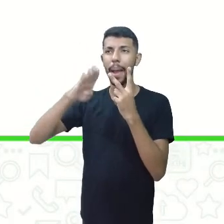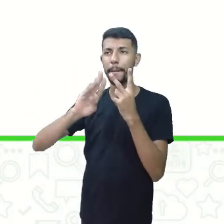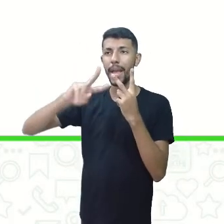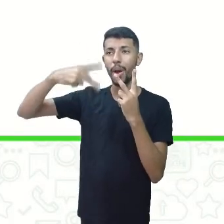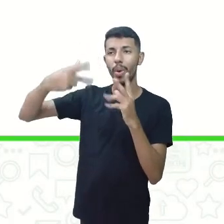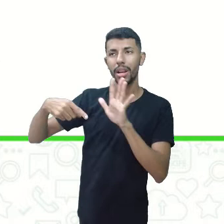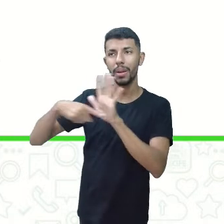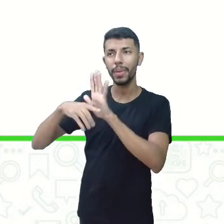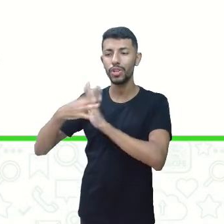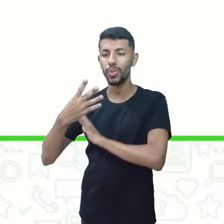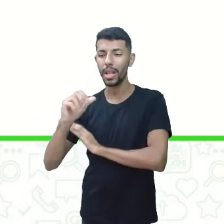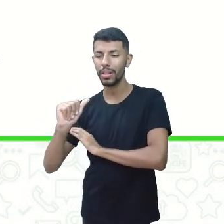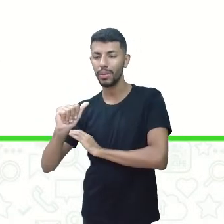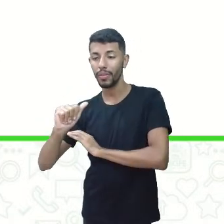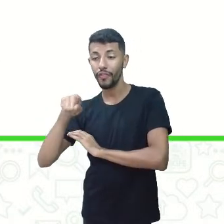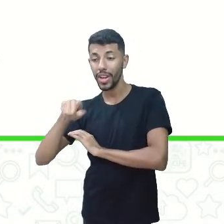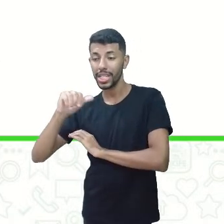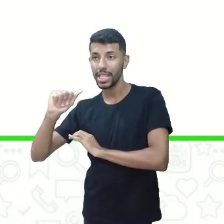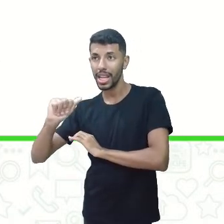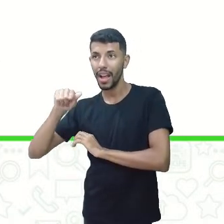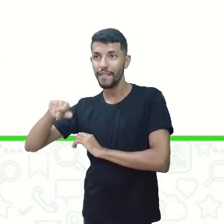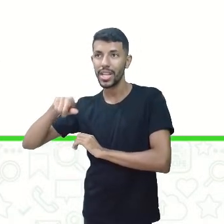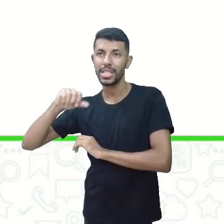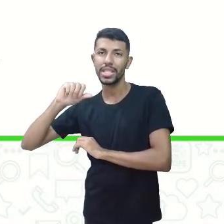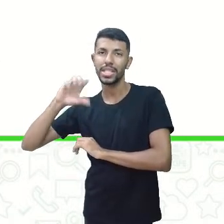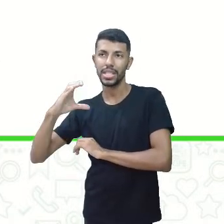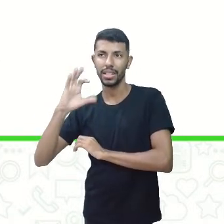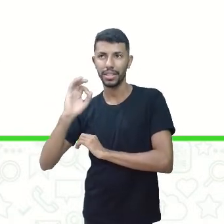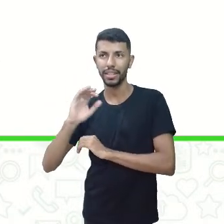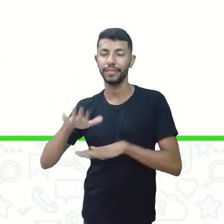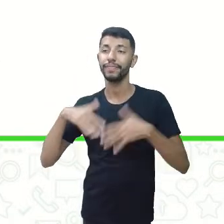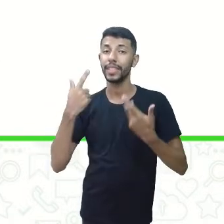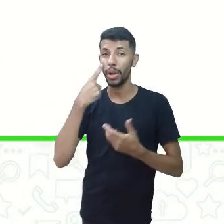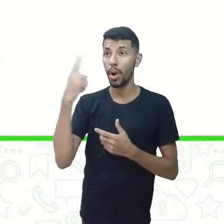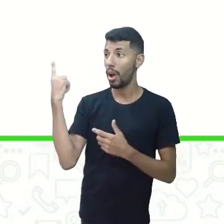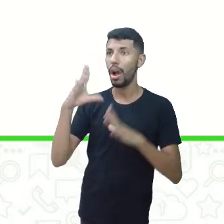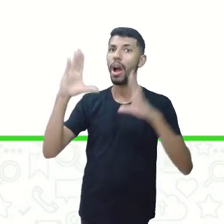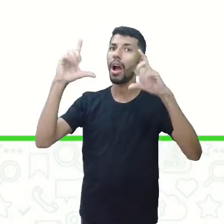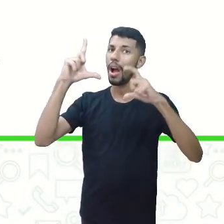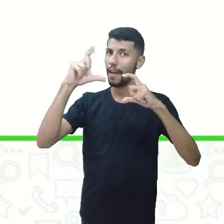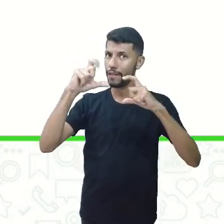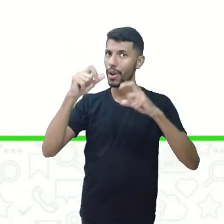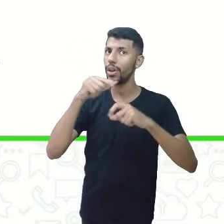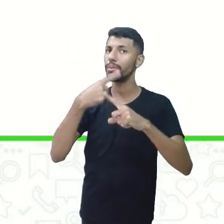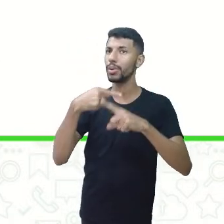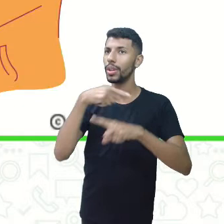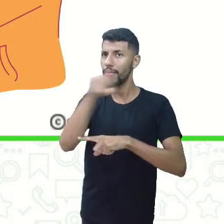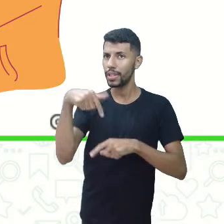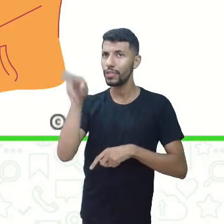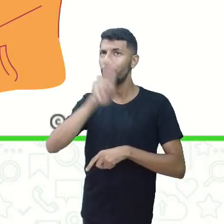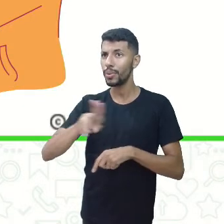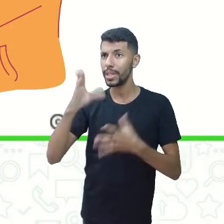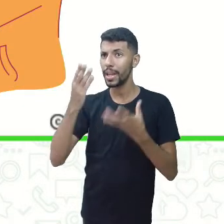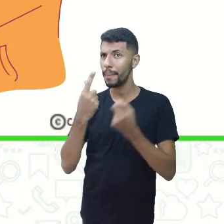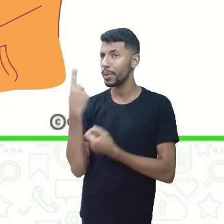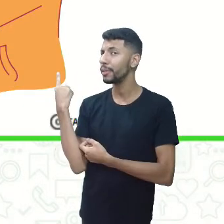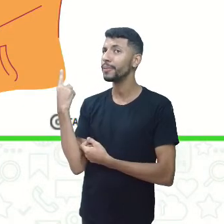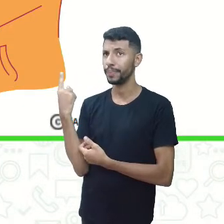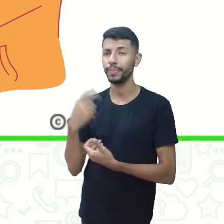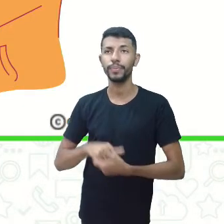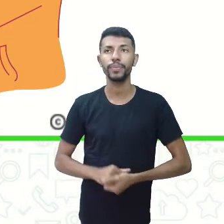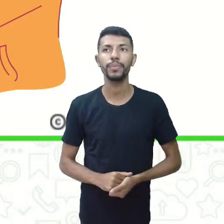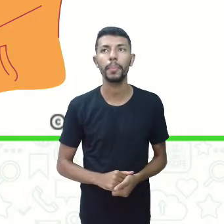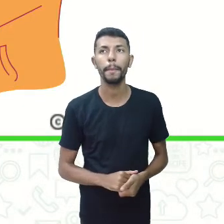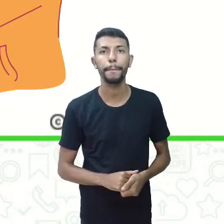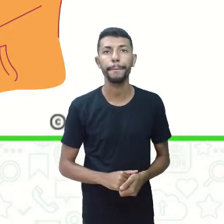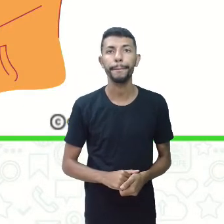sobre 2A. Não é? Então fotografa Bhaskara, vá, porque para o ano vocês vão usar aí muito. Vamos lá.